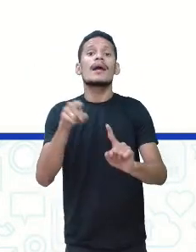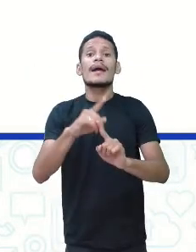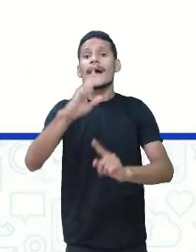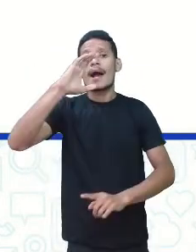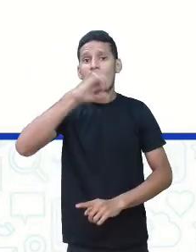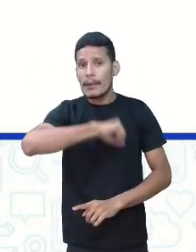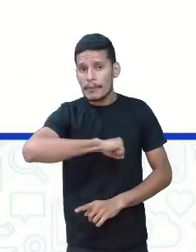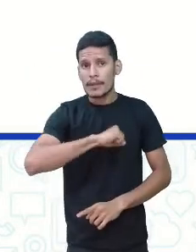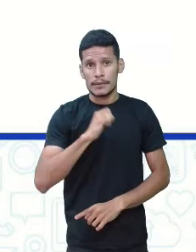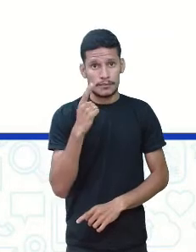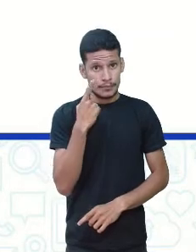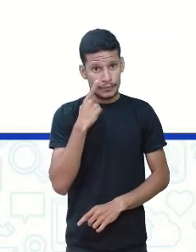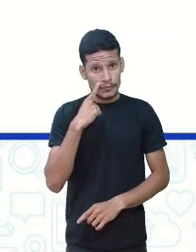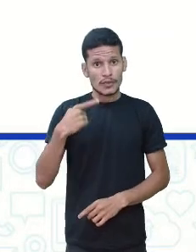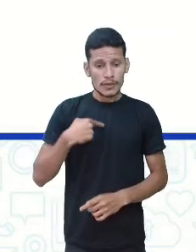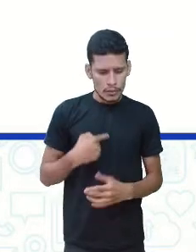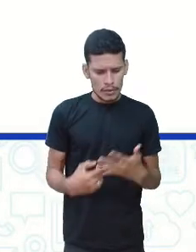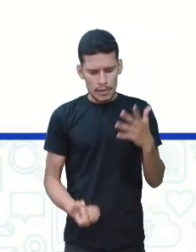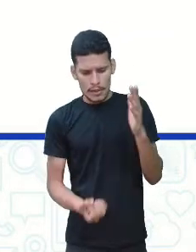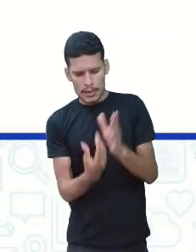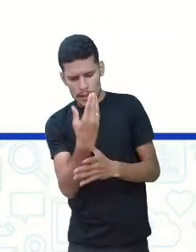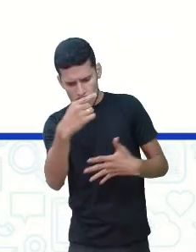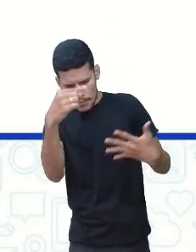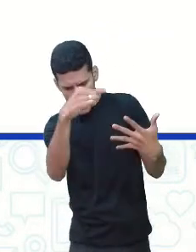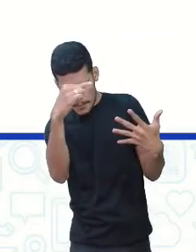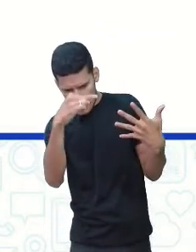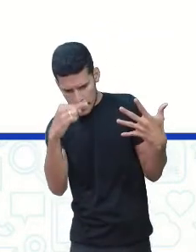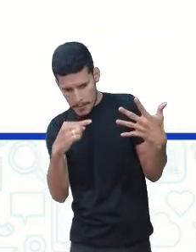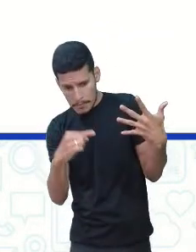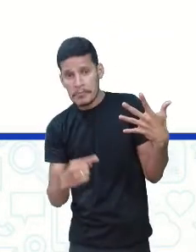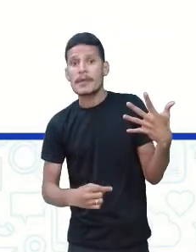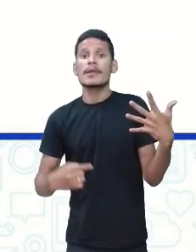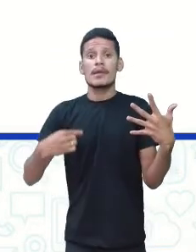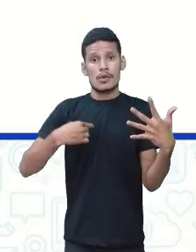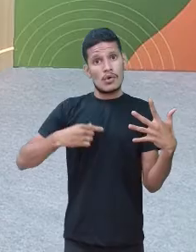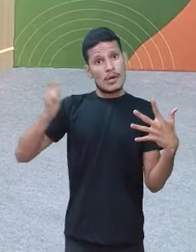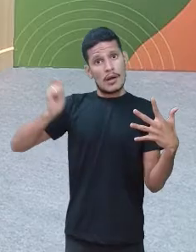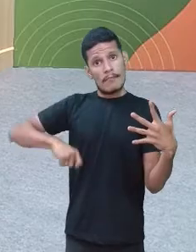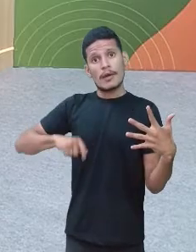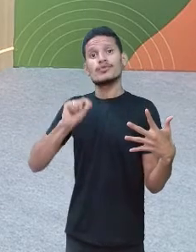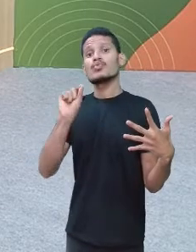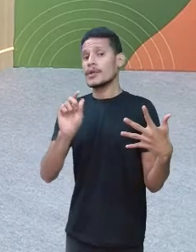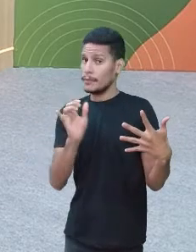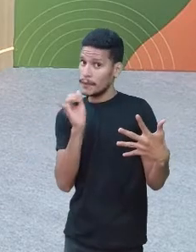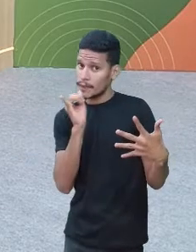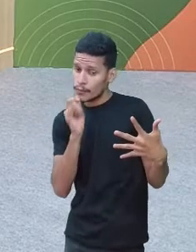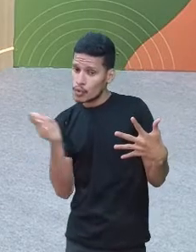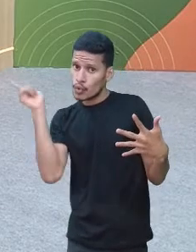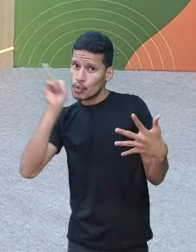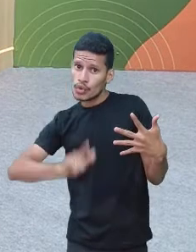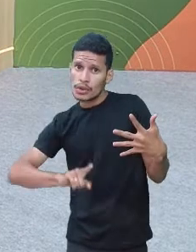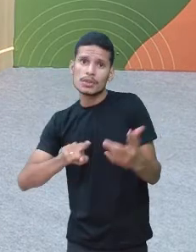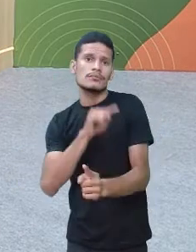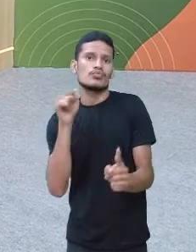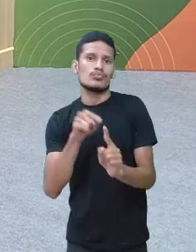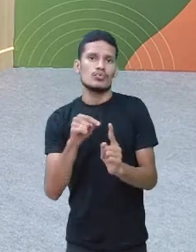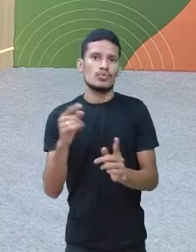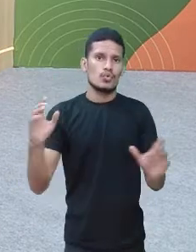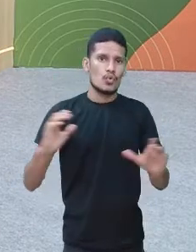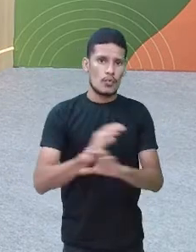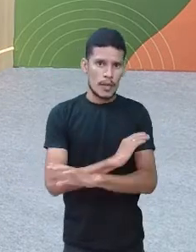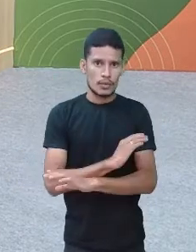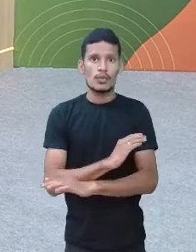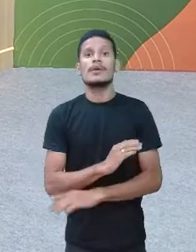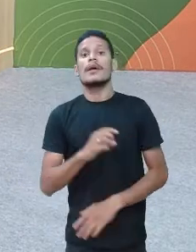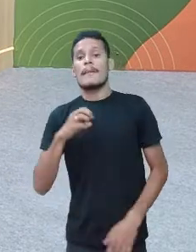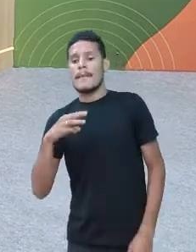Então, eu traço essas metas, tudo organizadinho, para eu poder garantir o meu objetivo. Então, meta e objetivo,